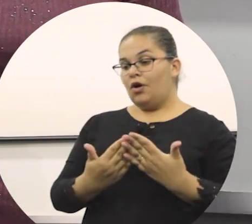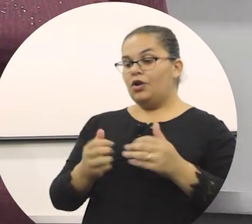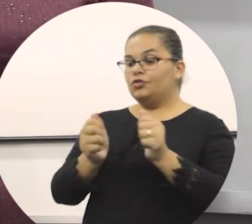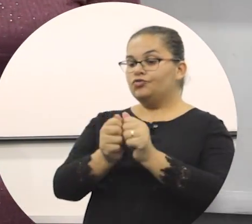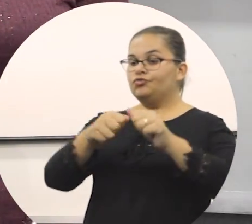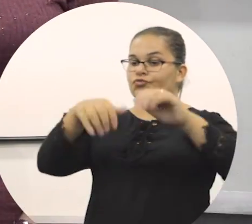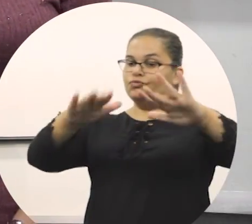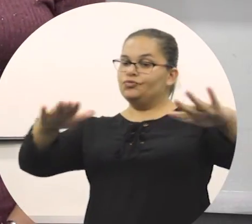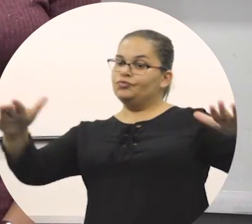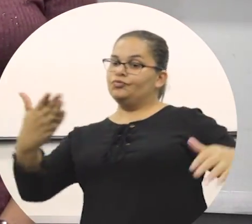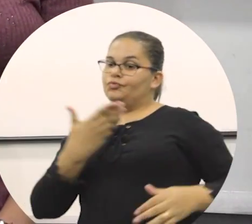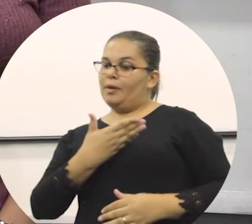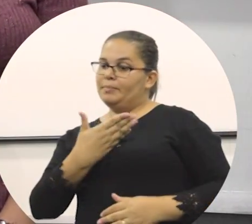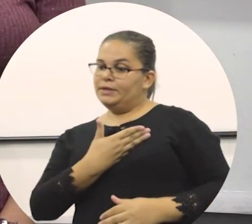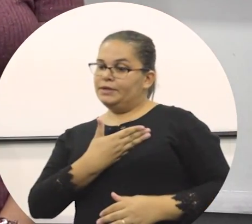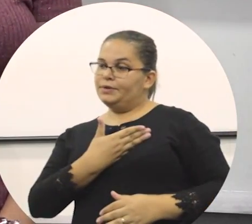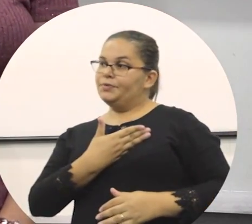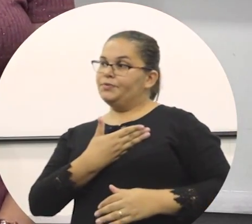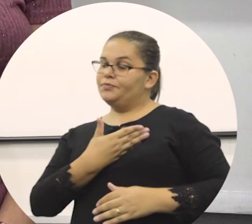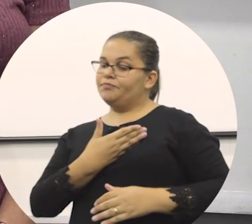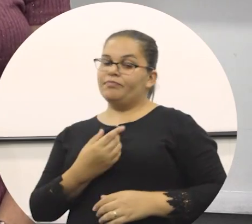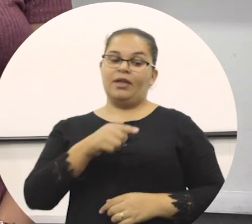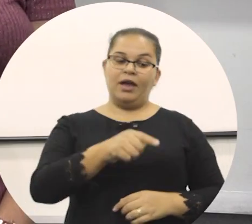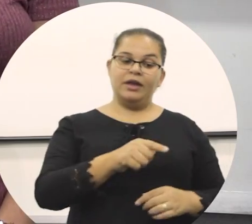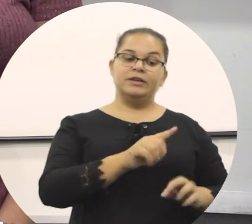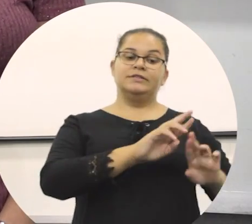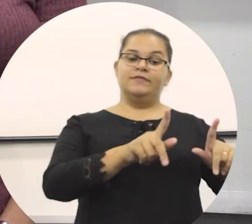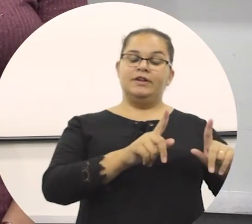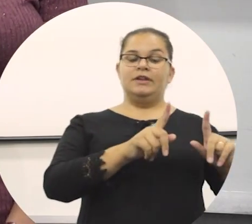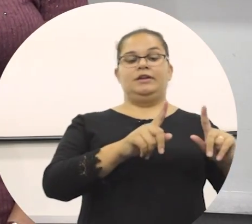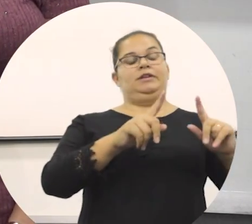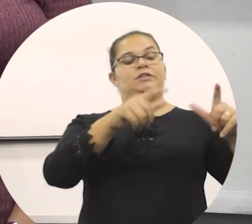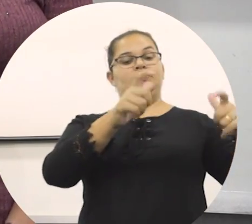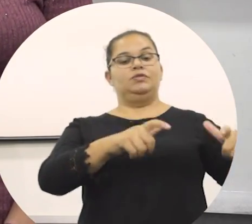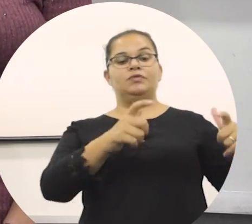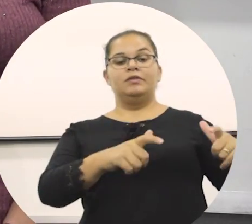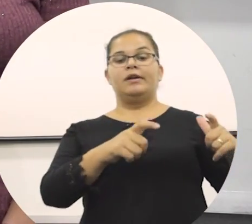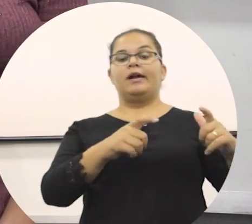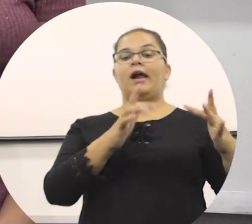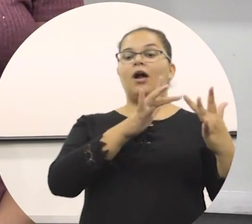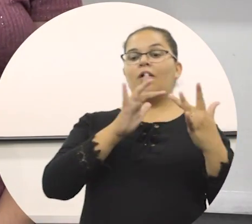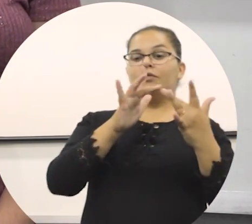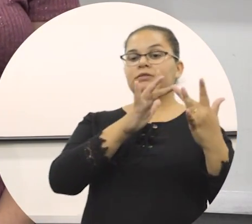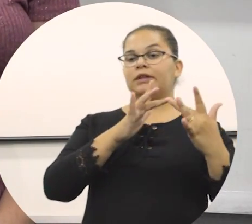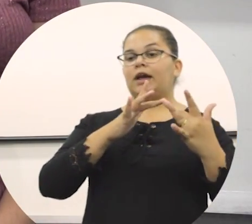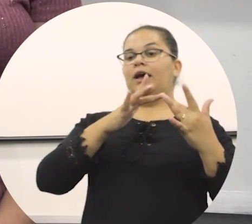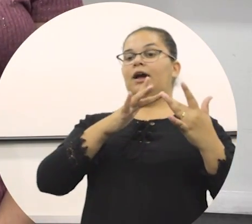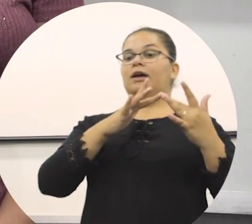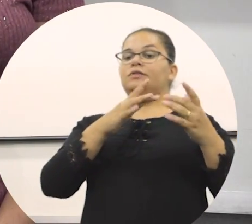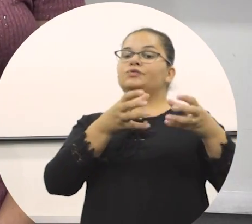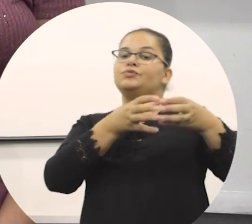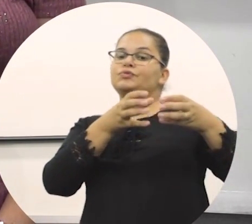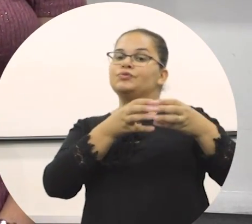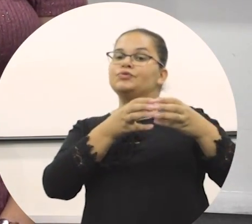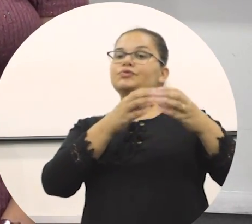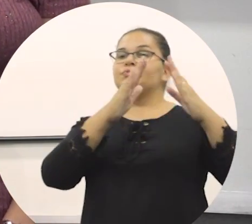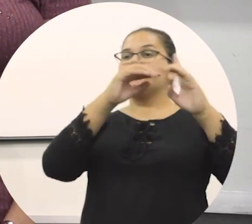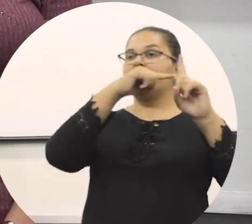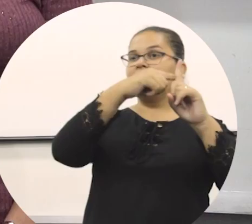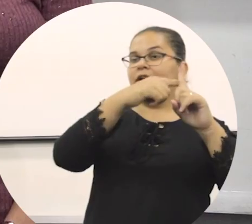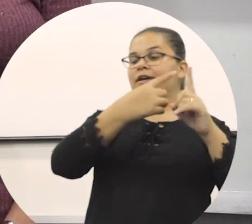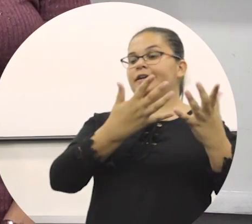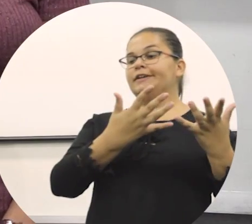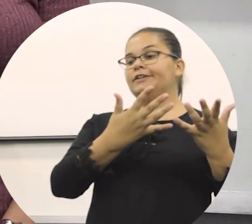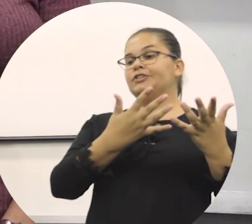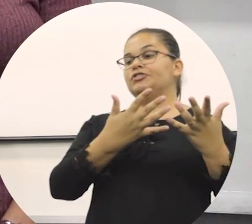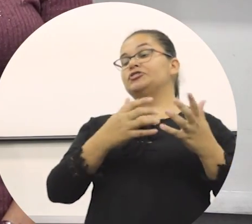meus colegas, eu no ambiente social mais amplo, não é? no contato com a equipe lá da igreja que ele